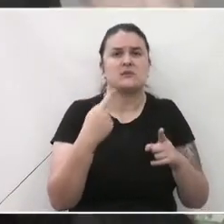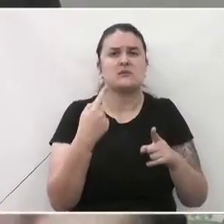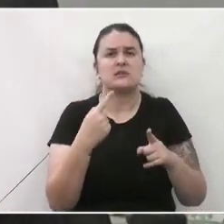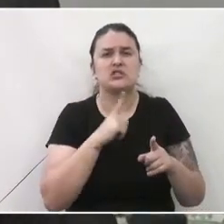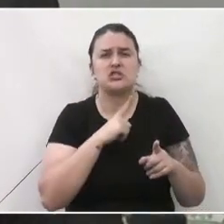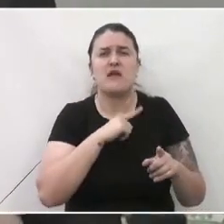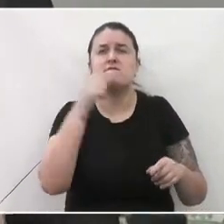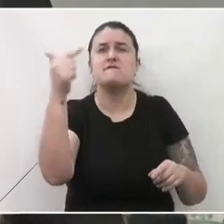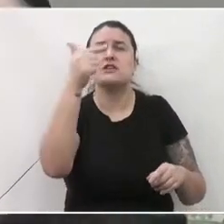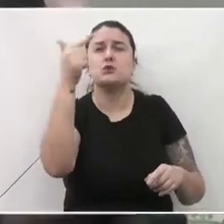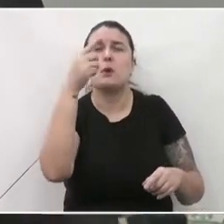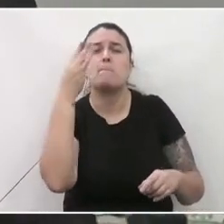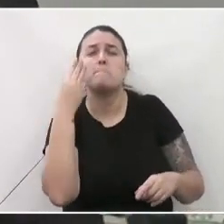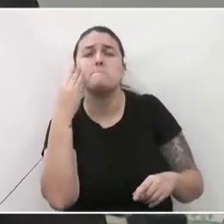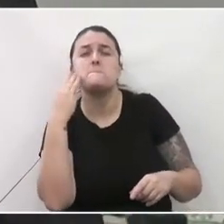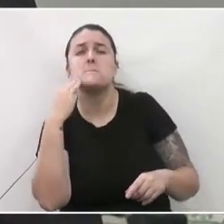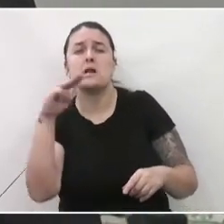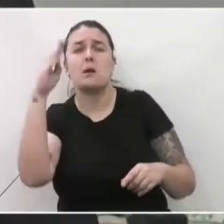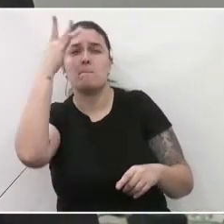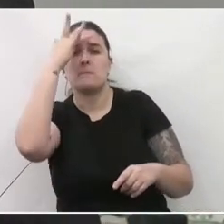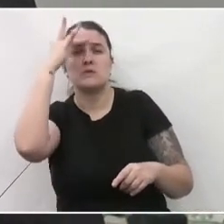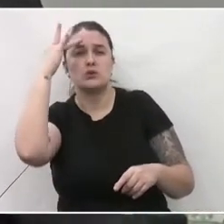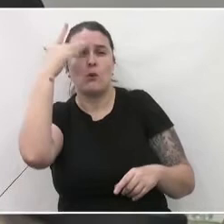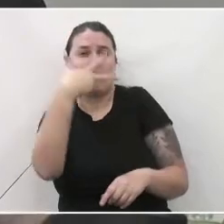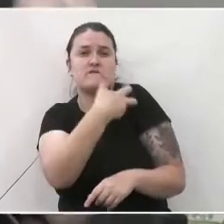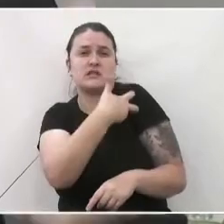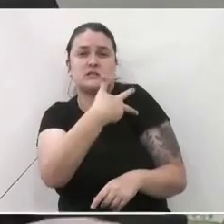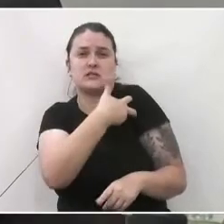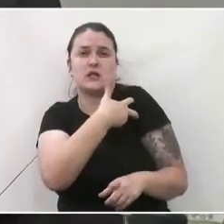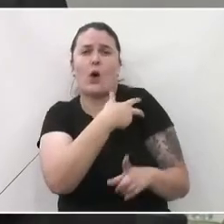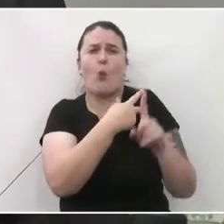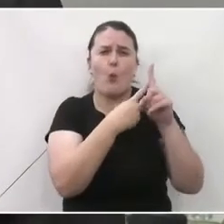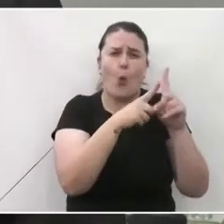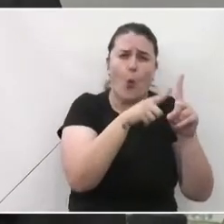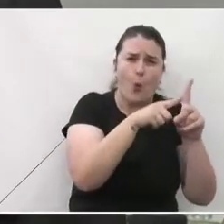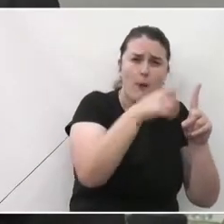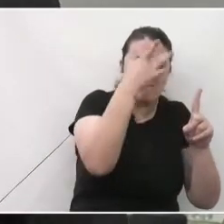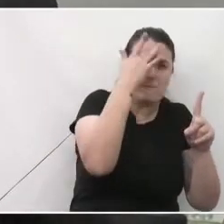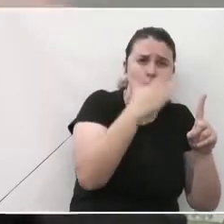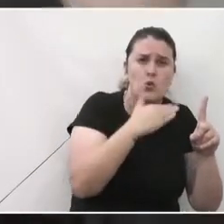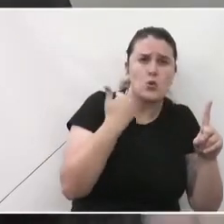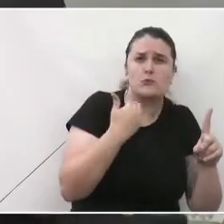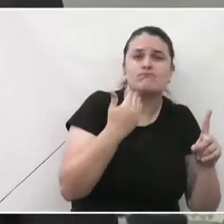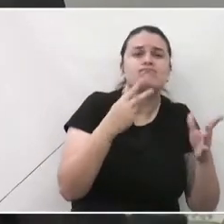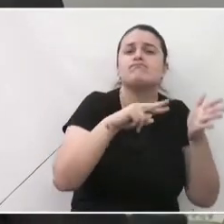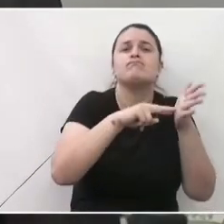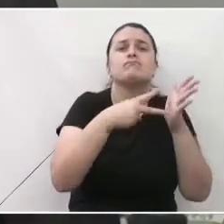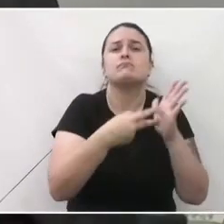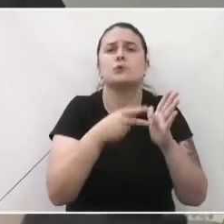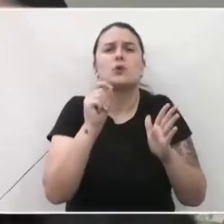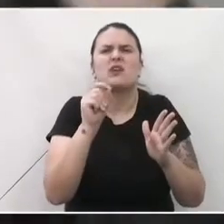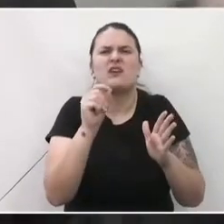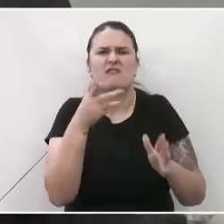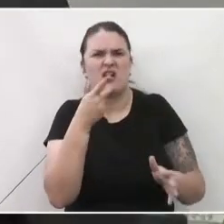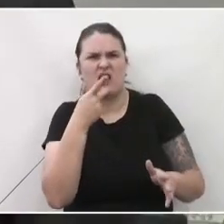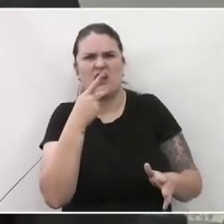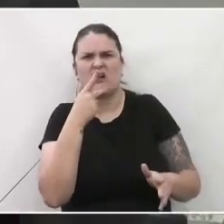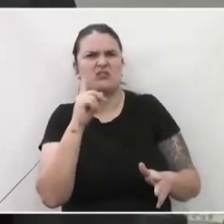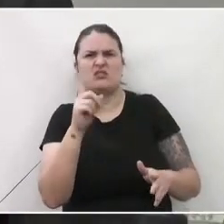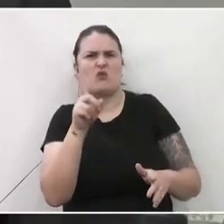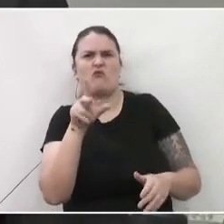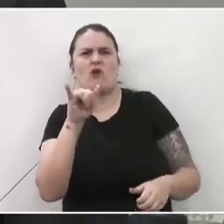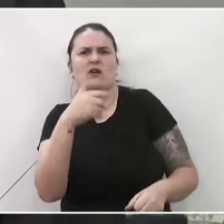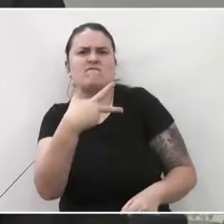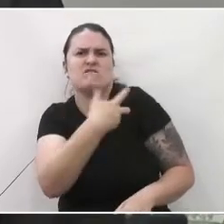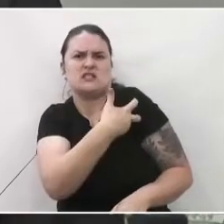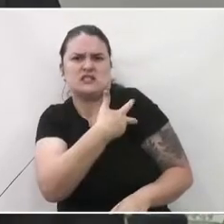de 22 milhões de pessoas vacinadas no Brasil, qual é a significância disso? Então, por isso, ele falar que nós não vamos vacinar